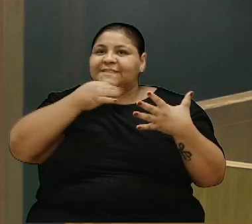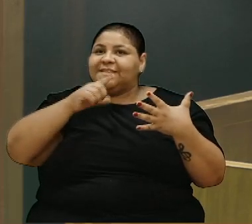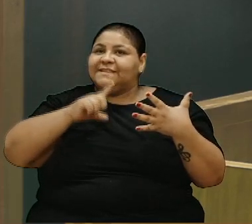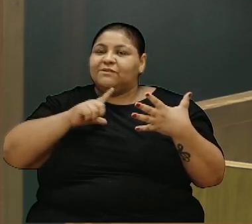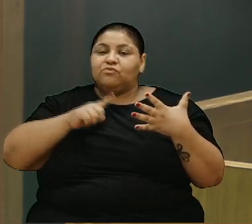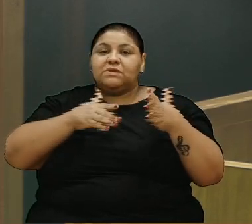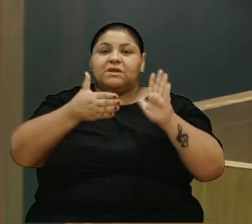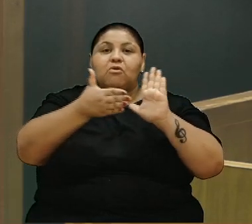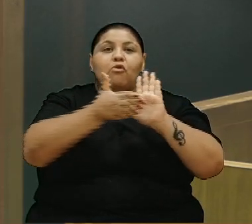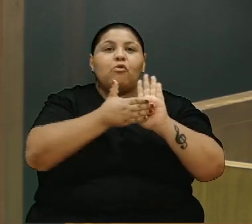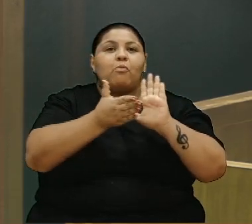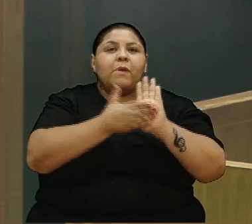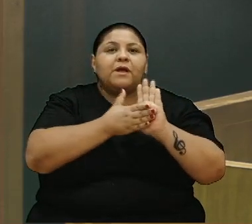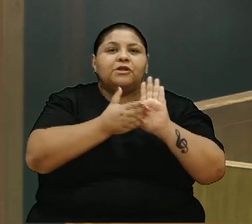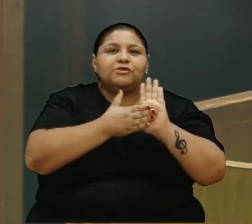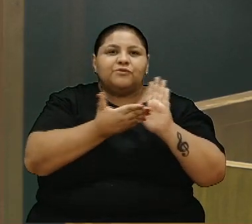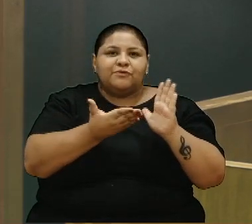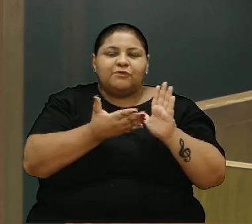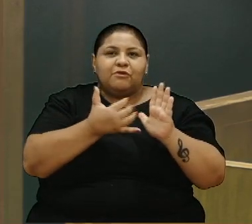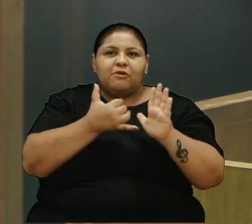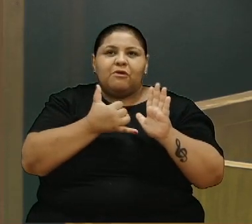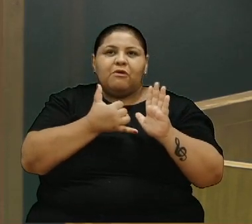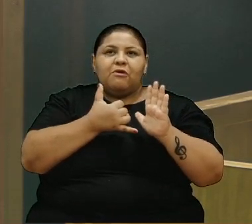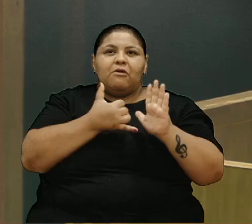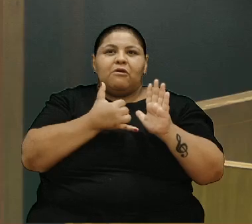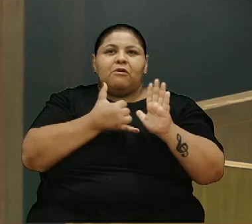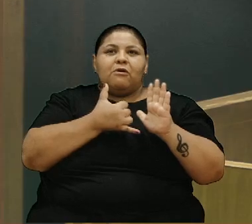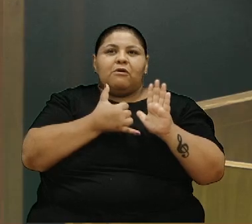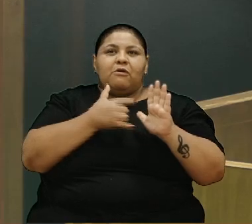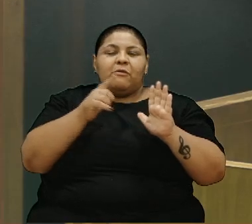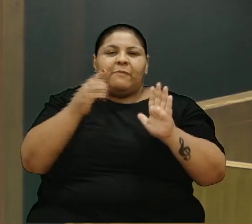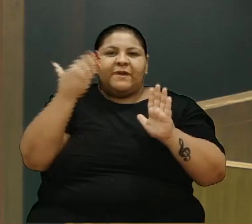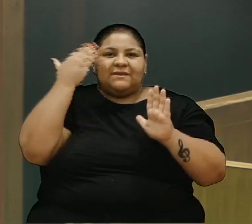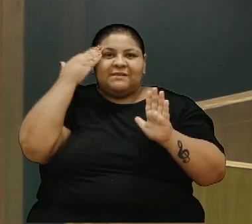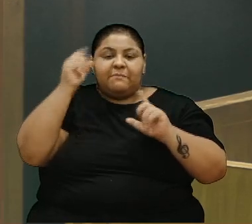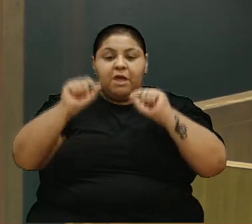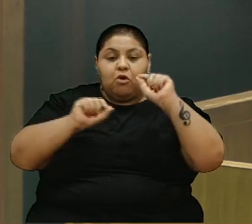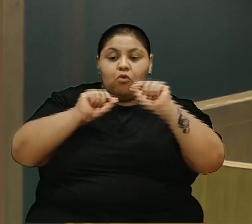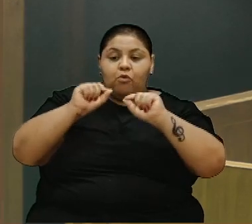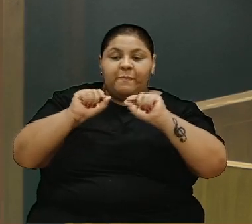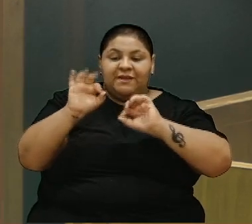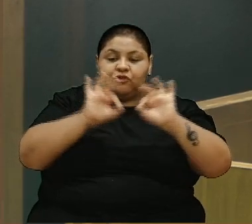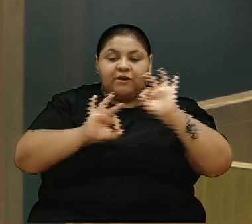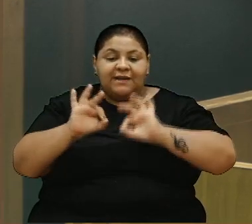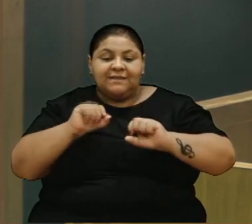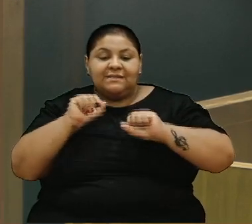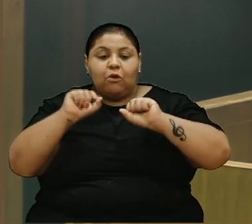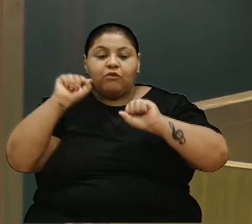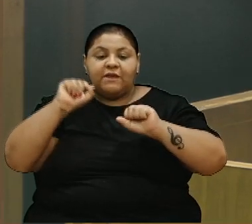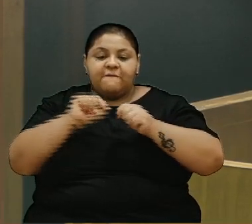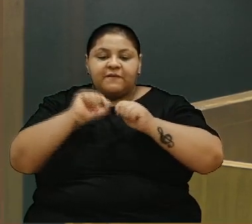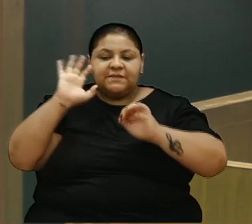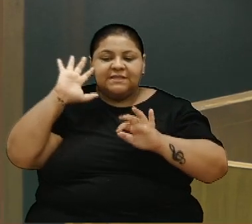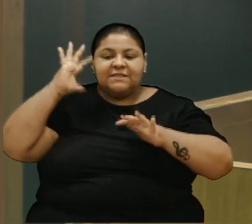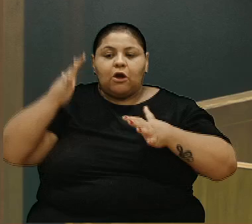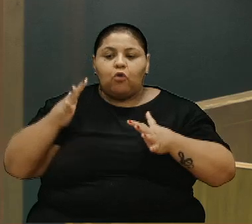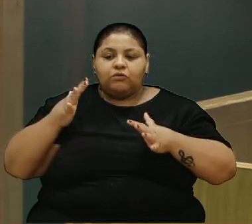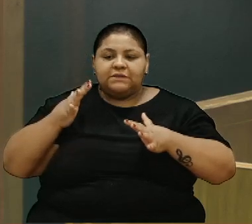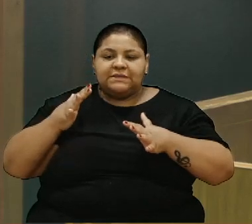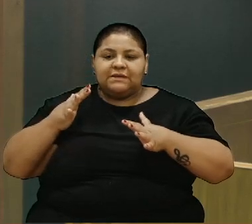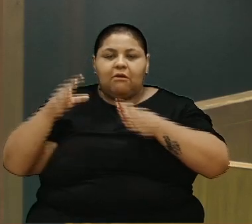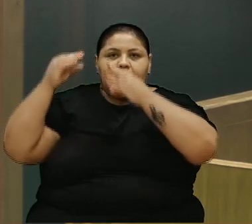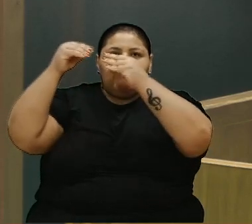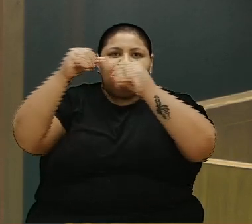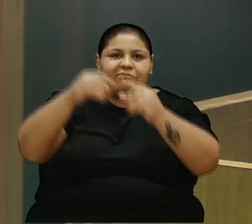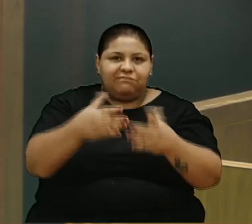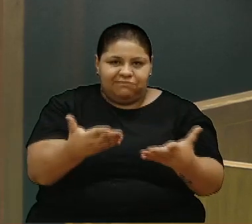contingência. Então, isso eu falo para o vereador aqui, o líder de governo, esse plano de contingência, ele